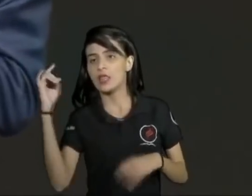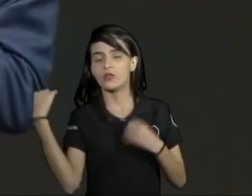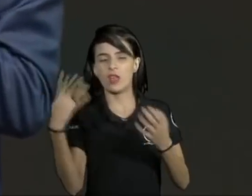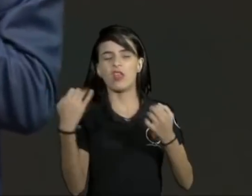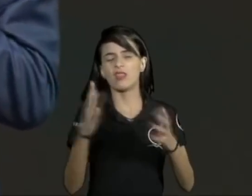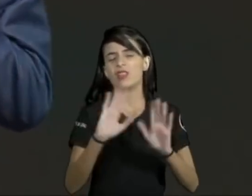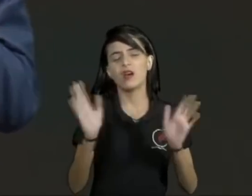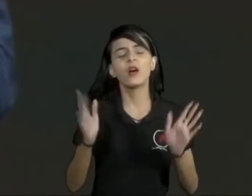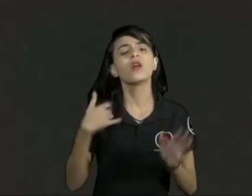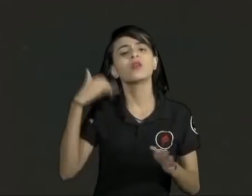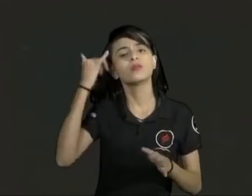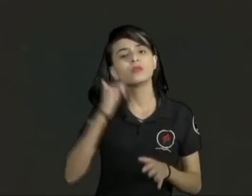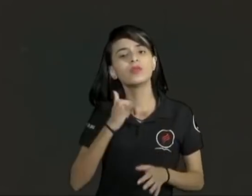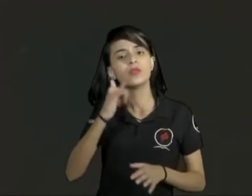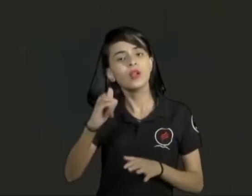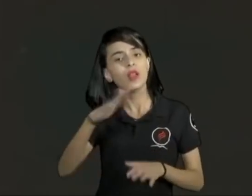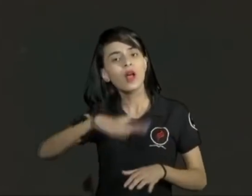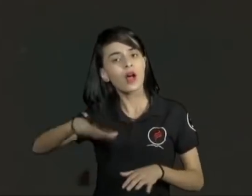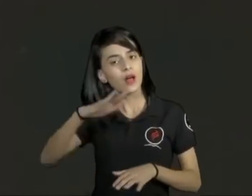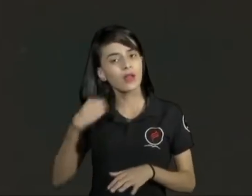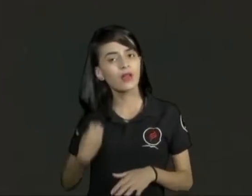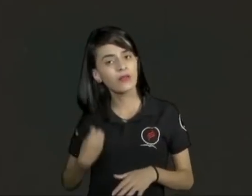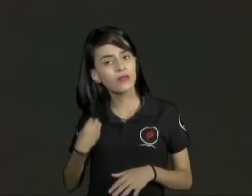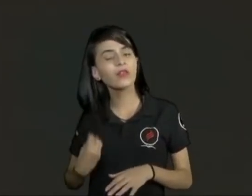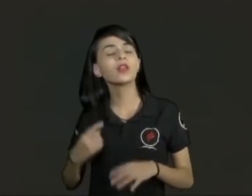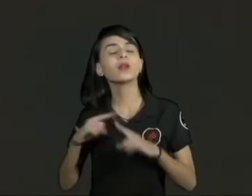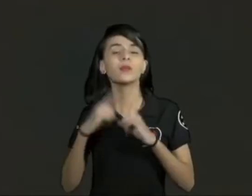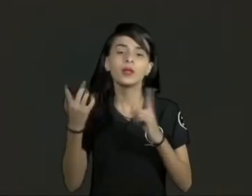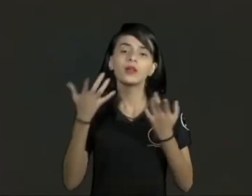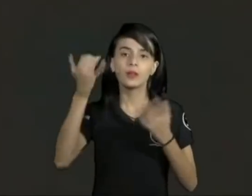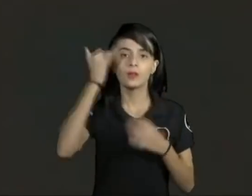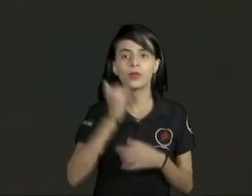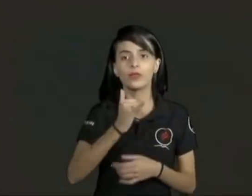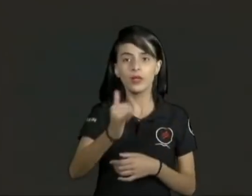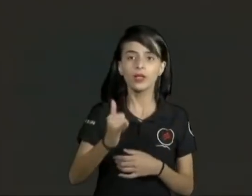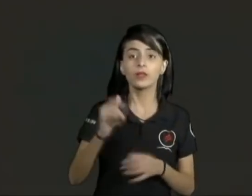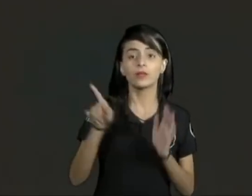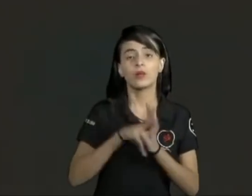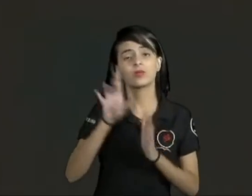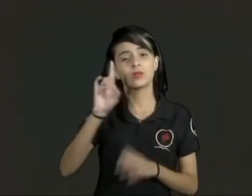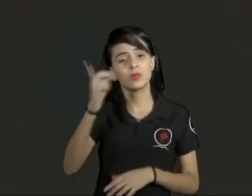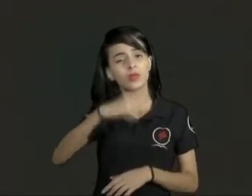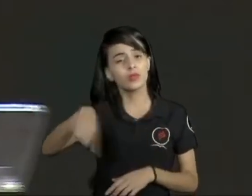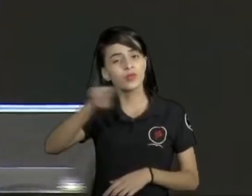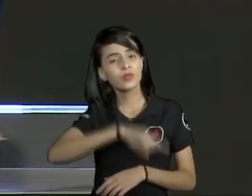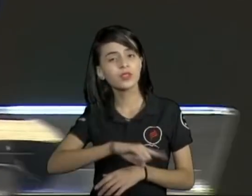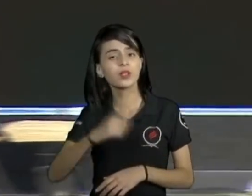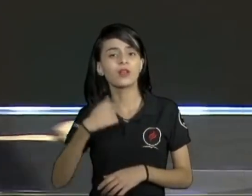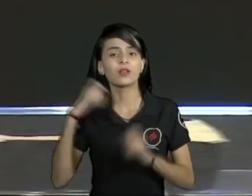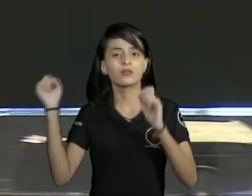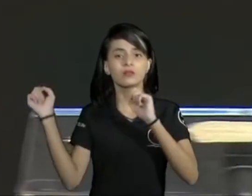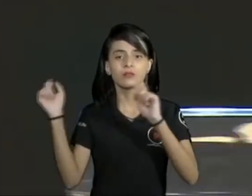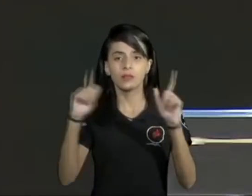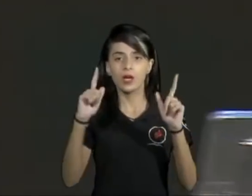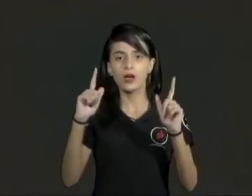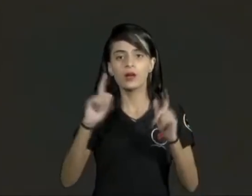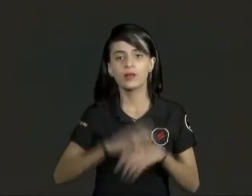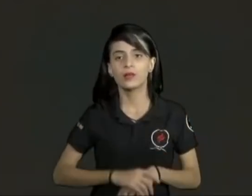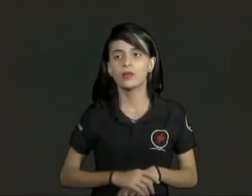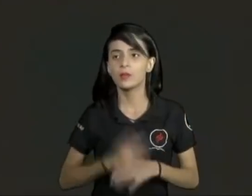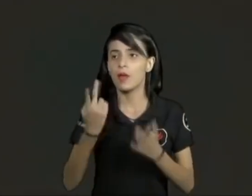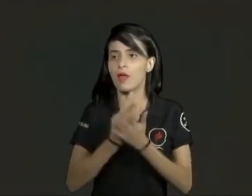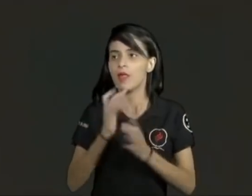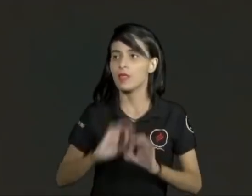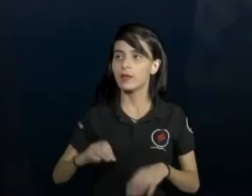que Deus vai te dar coisa não eu vou mexer aqui nas áreas da vida mas eu quero ser para festa de Deus para você e eu botei na tela para não levar nem uma